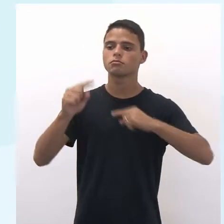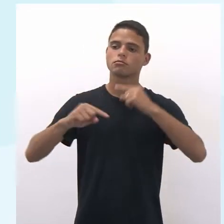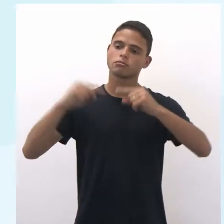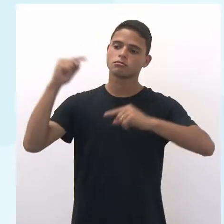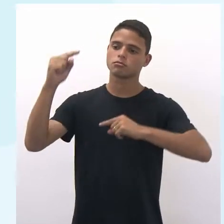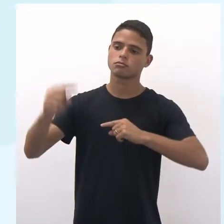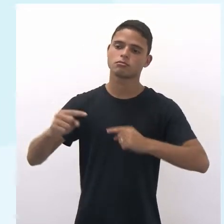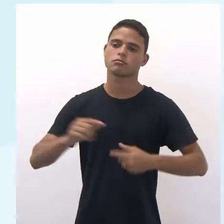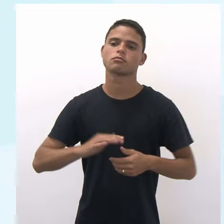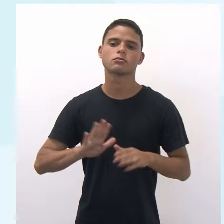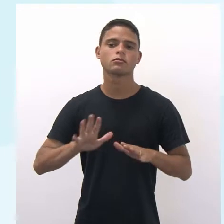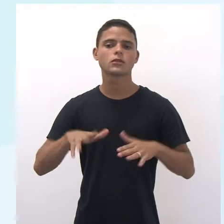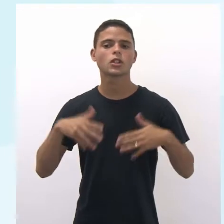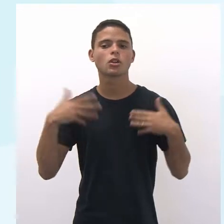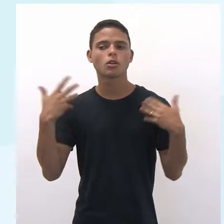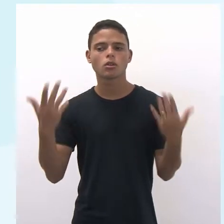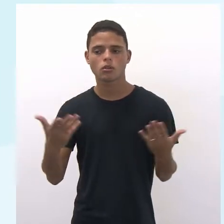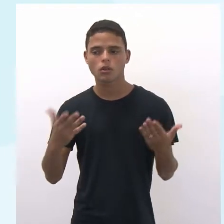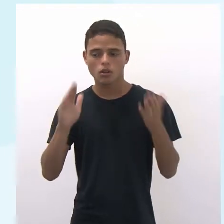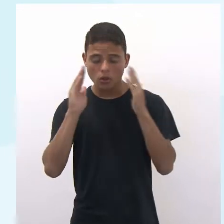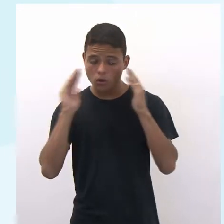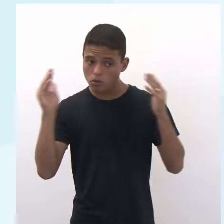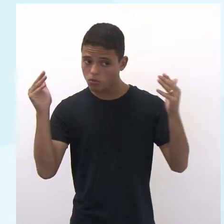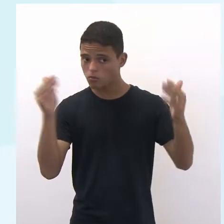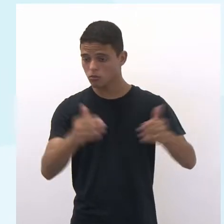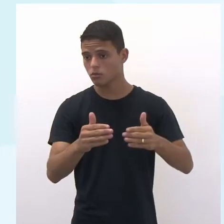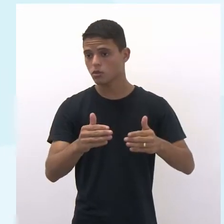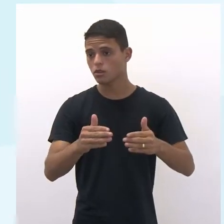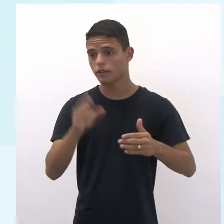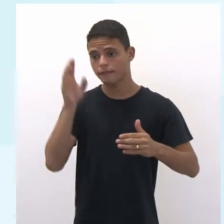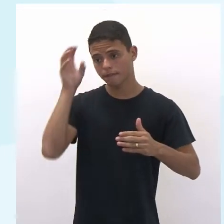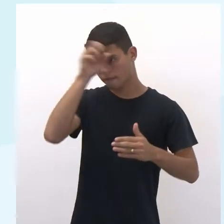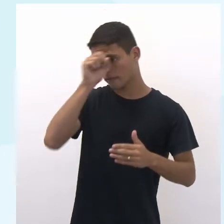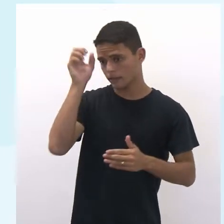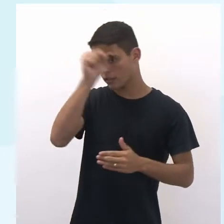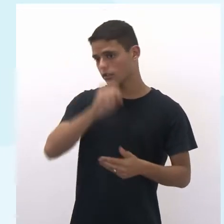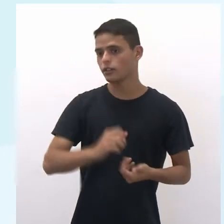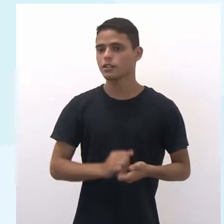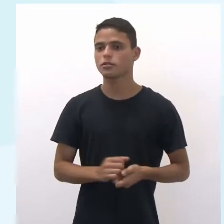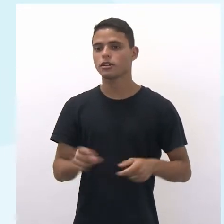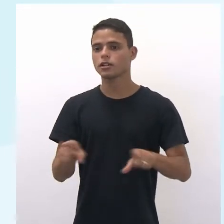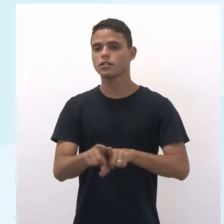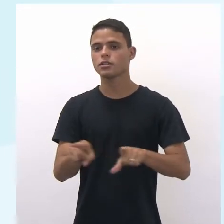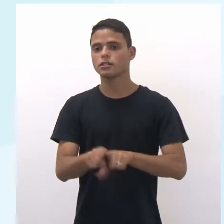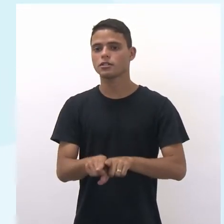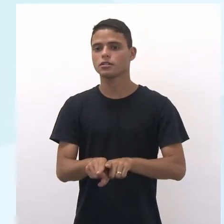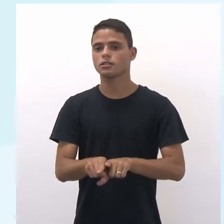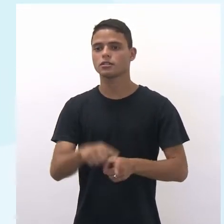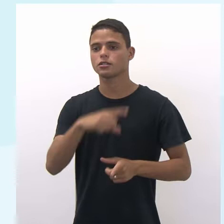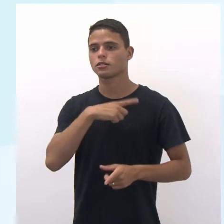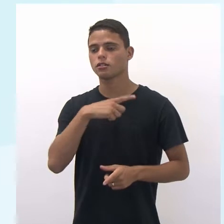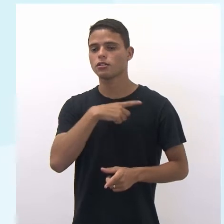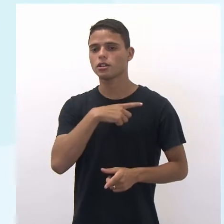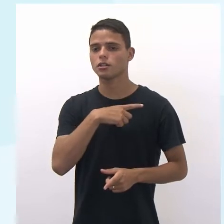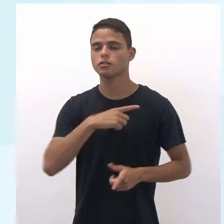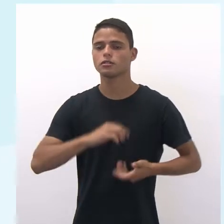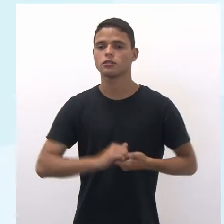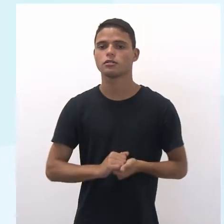Depois, quais são os seus objetivos de aprendizagem? Como o professor Ademir já citou,